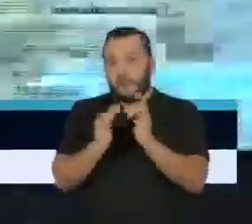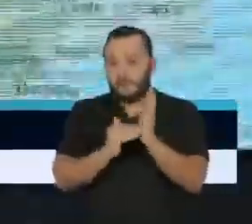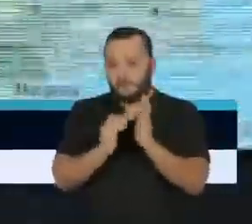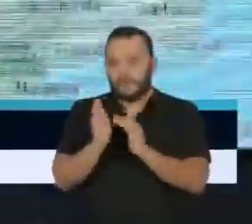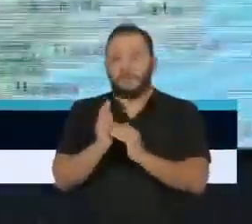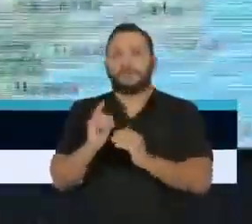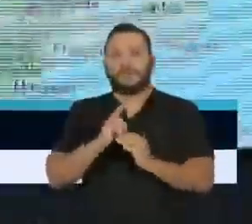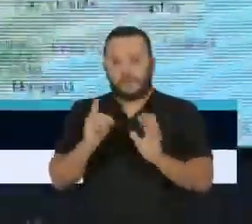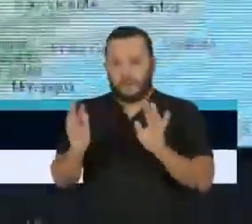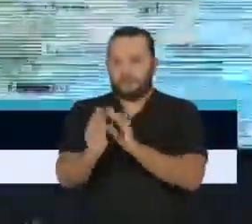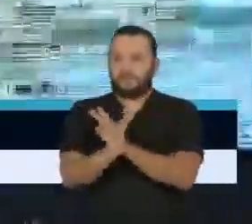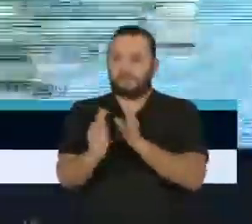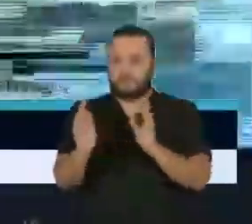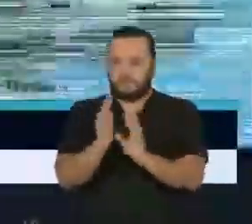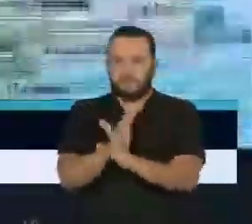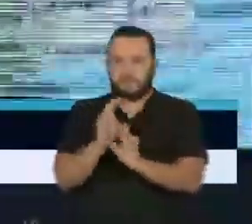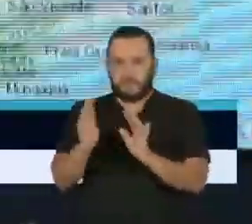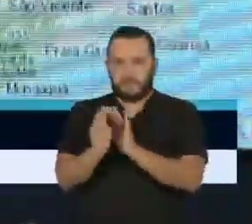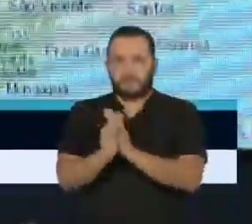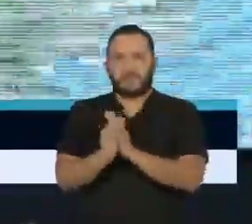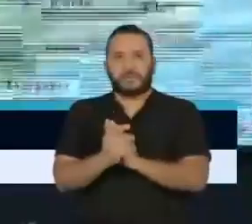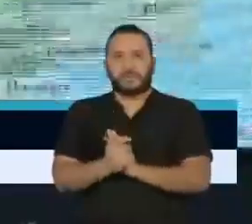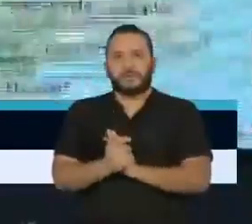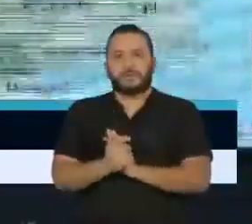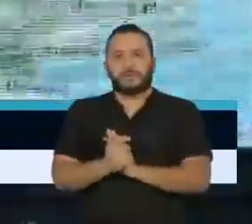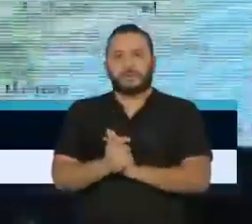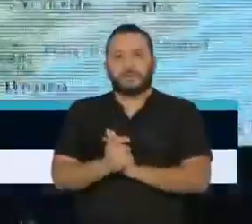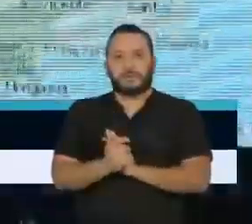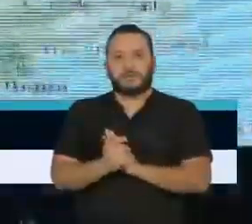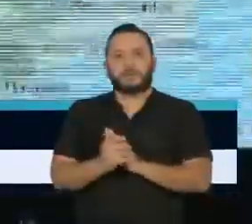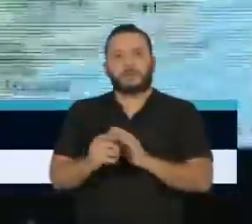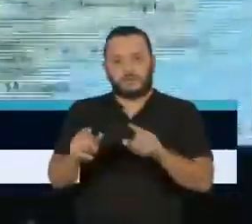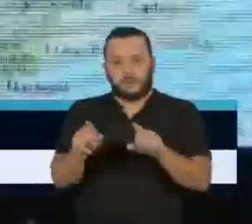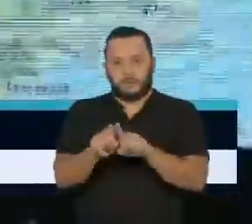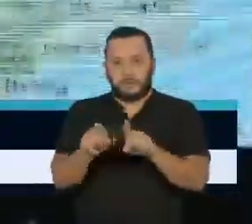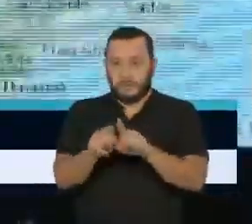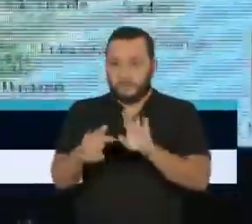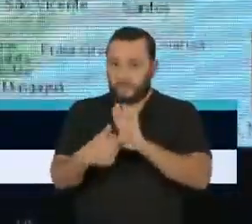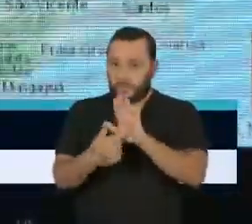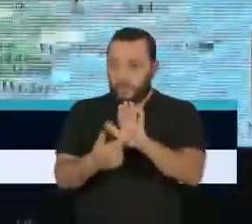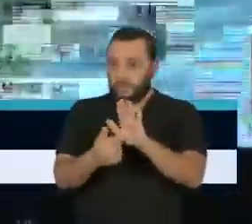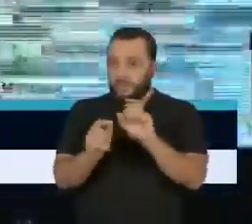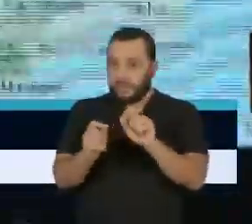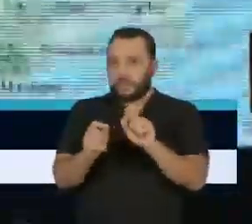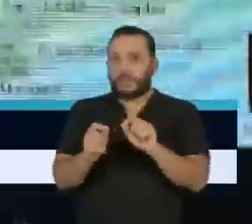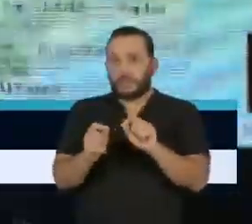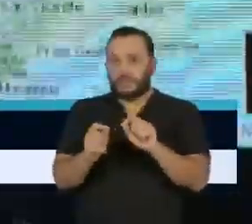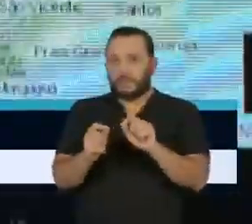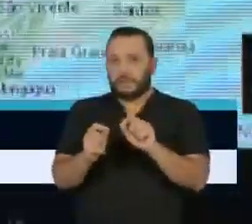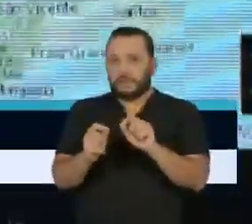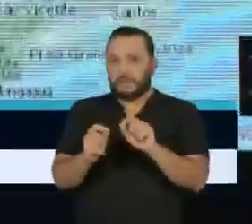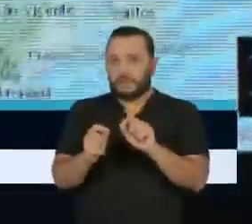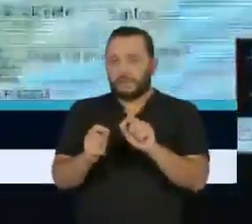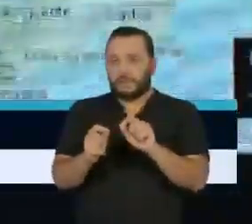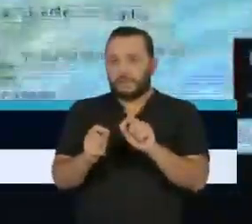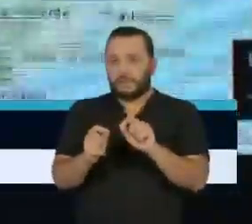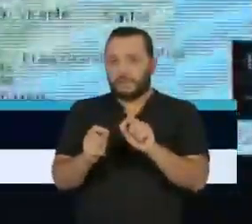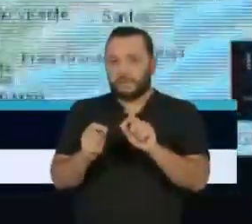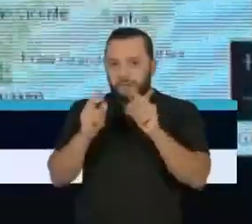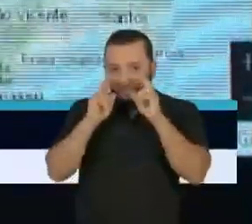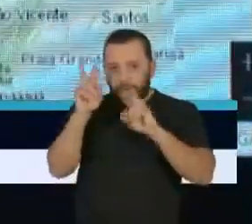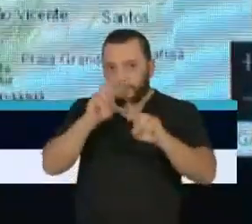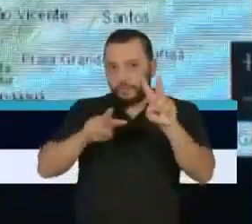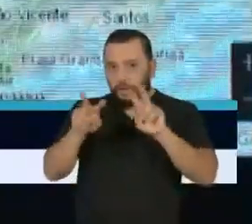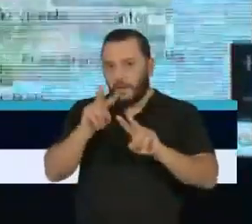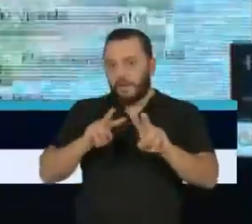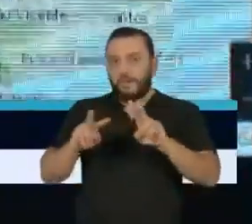movimentação grande. Então, elas mostram facilmente, de uma forma